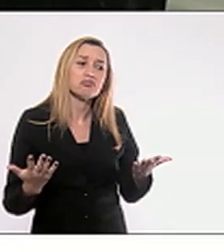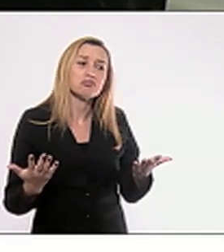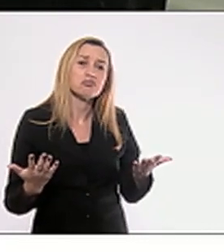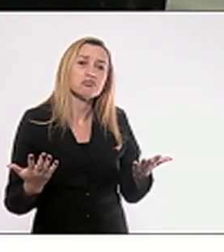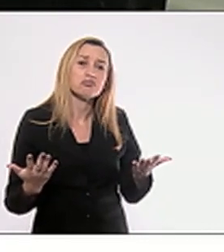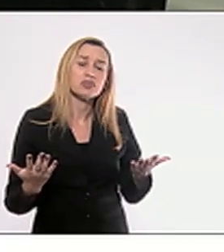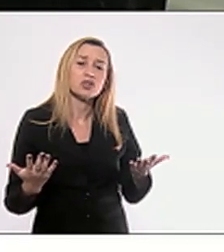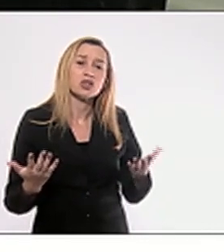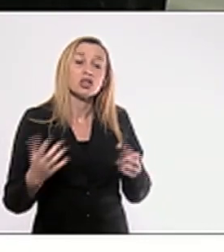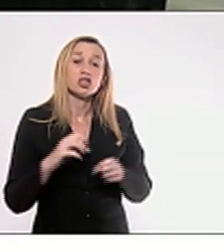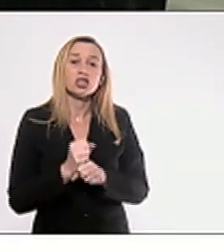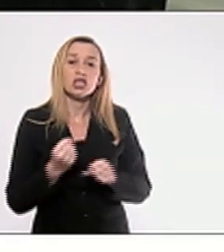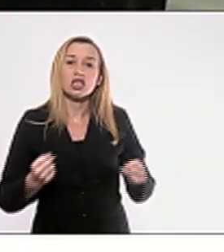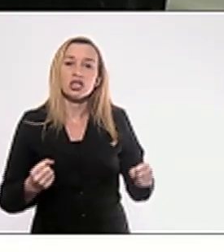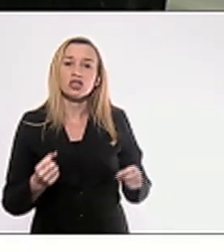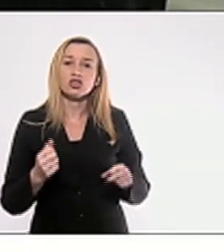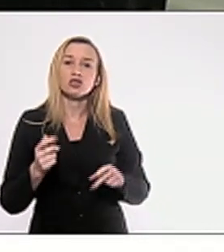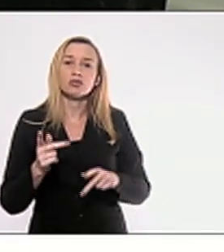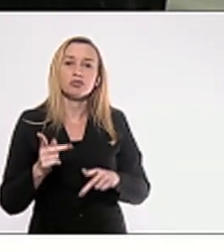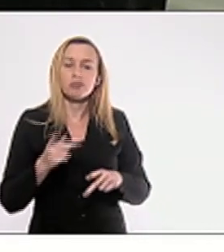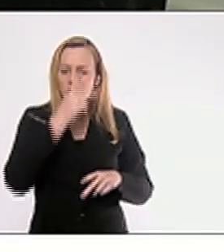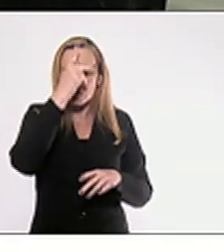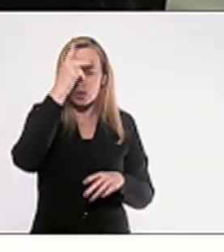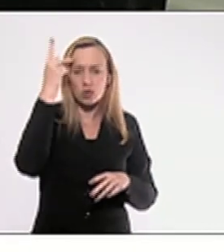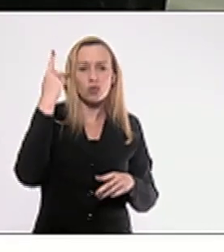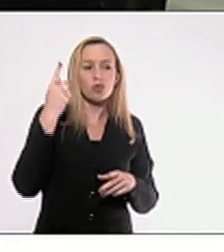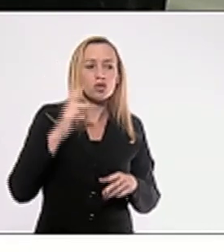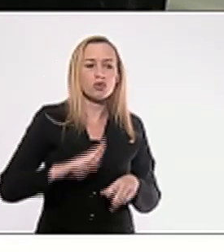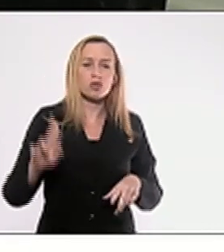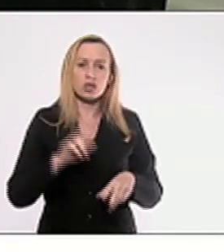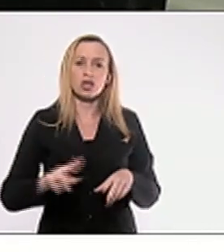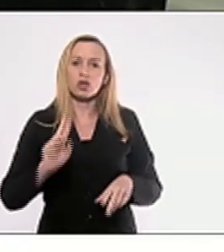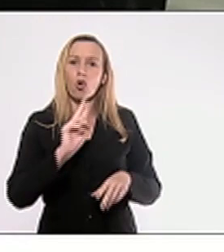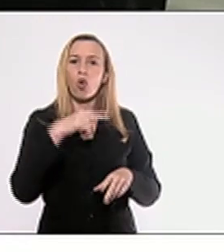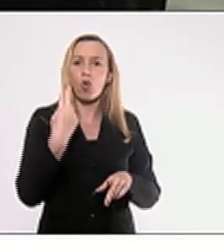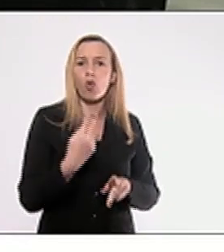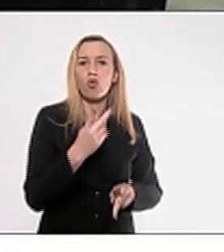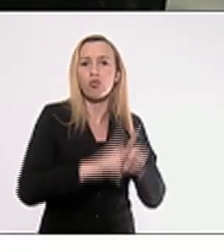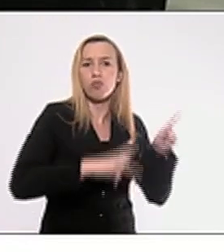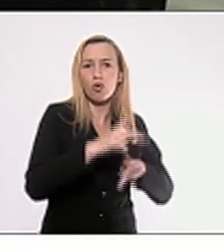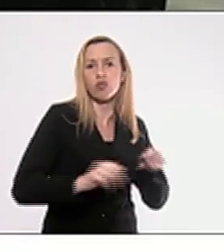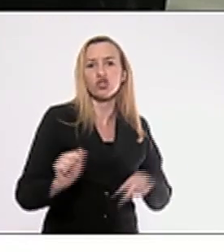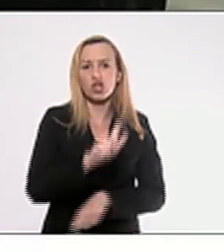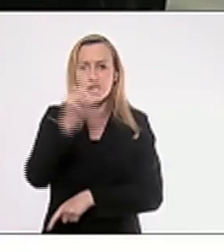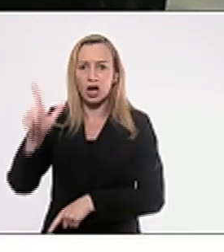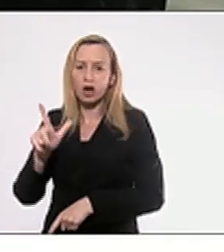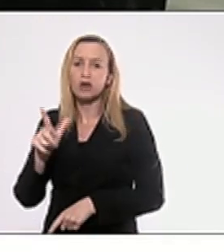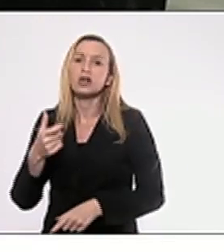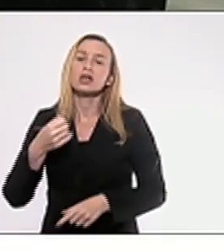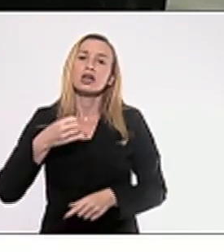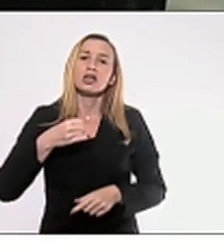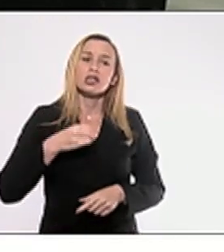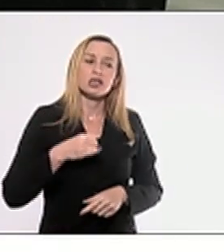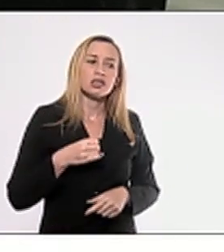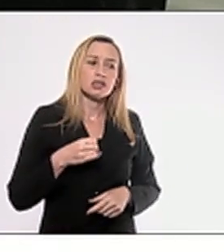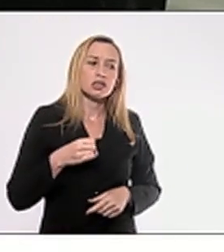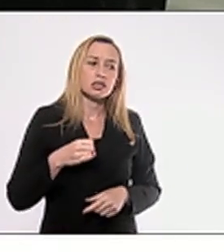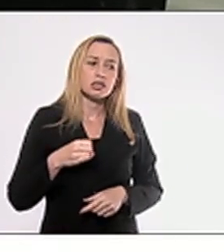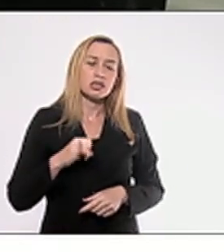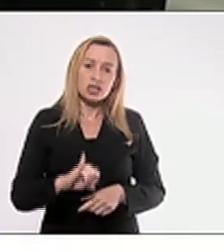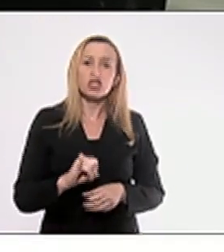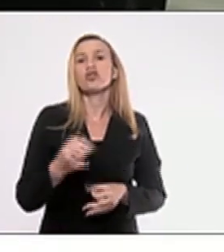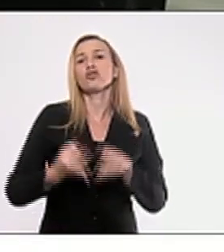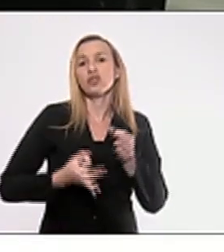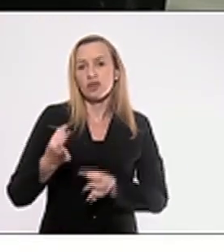no caso de grandes consumidores, ou até mesmo da população em geral, se isso se justificaria do ponto de vista